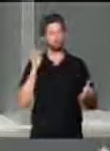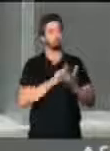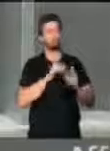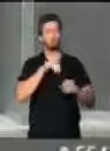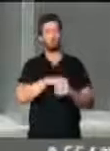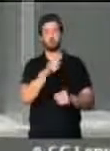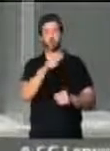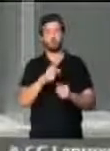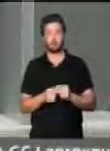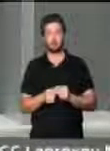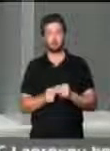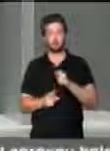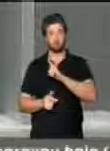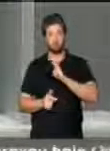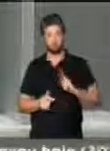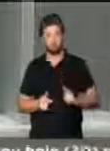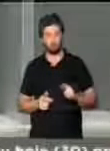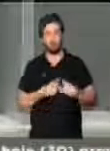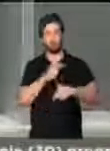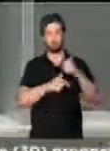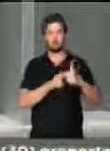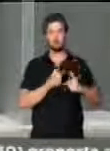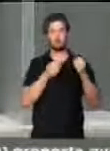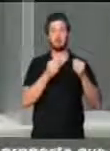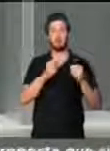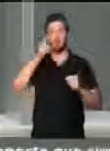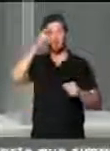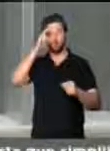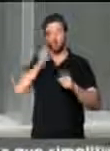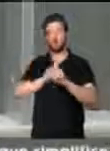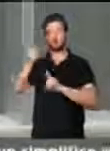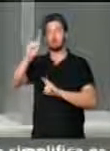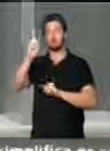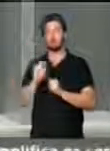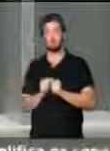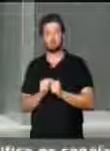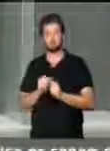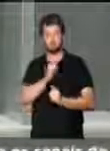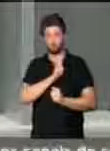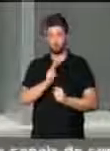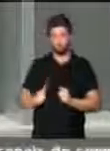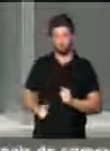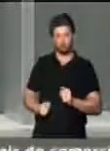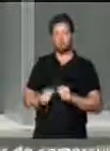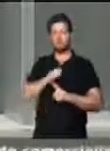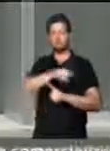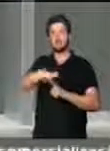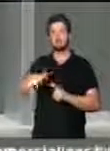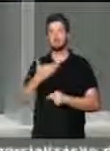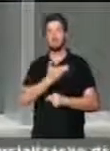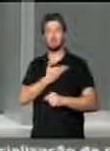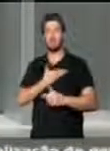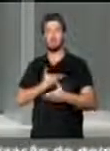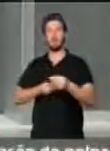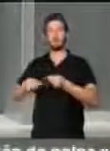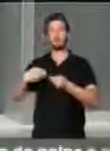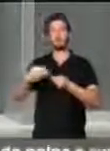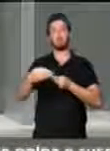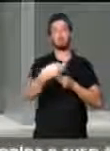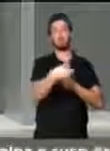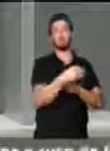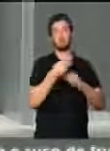voto, um governo que trabalha para que o Cunha não seja cassado, um governo que distribui cargos e ministérios